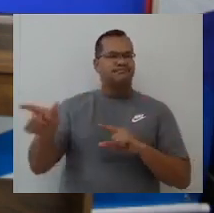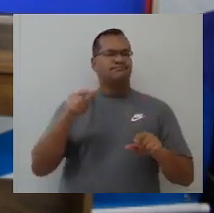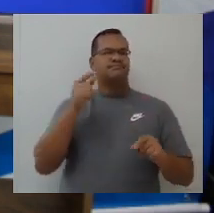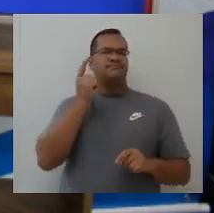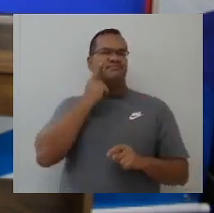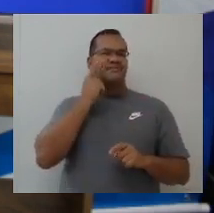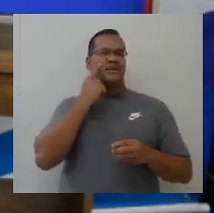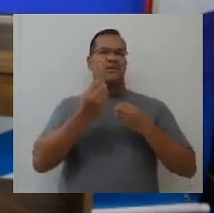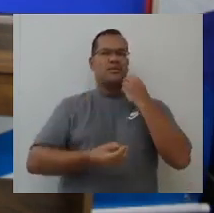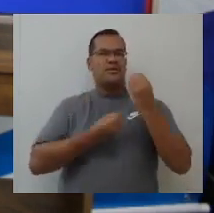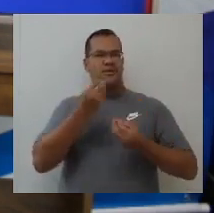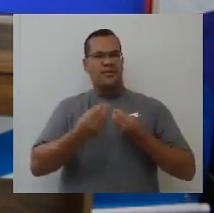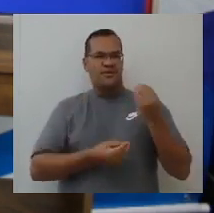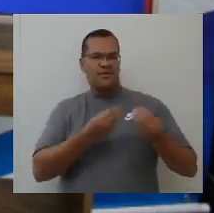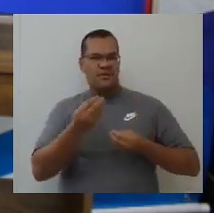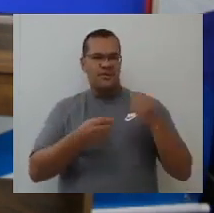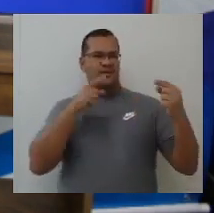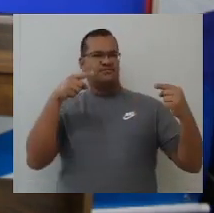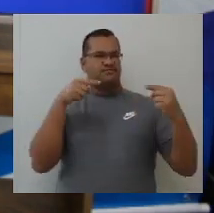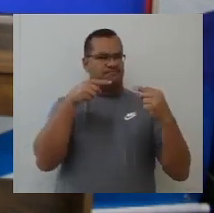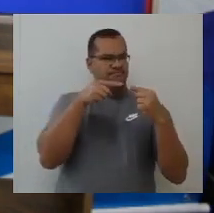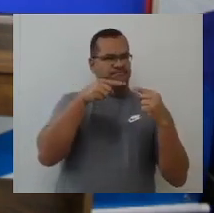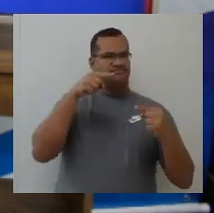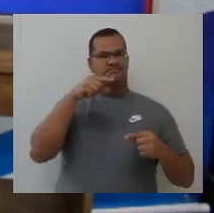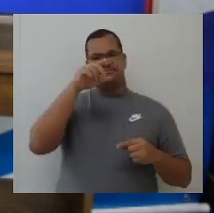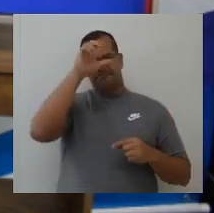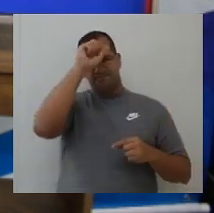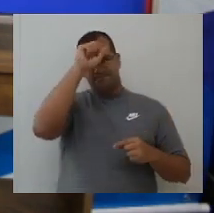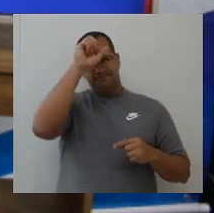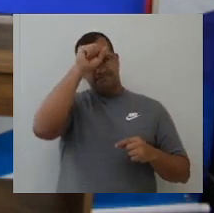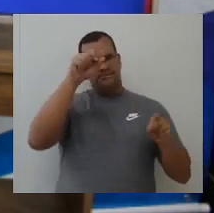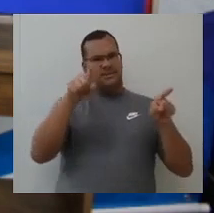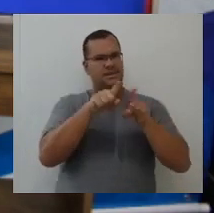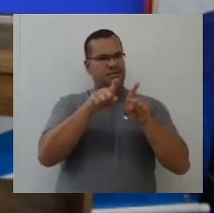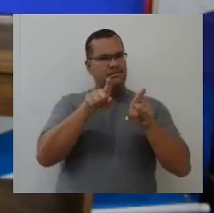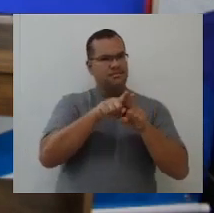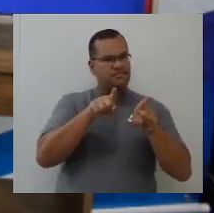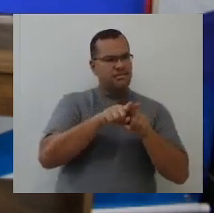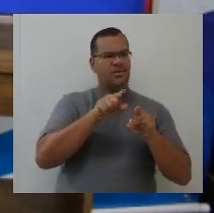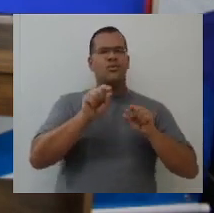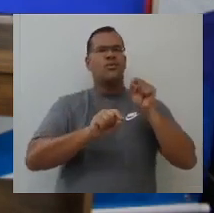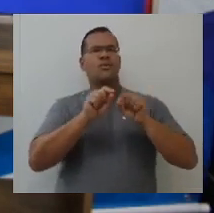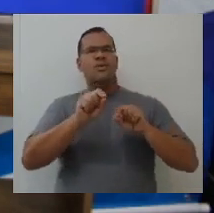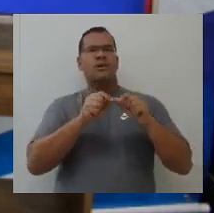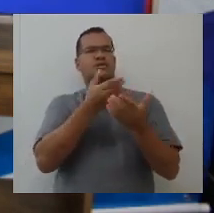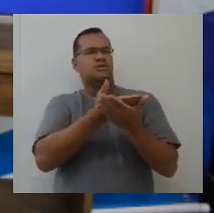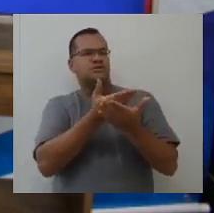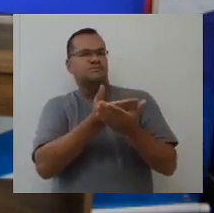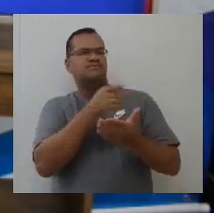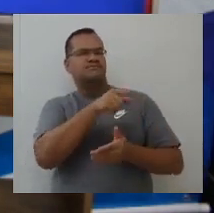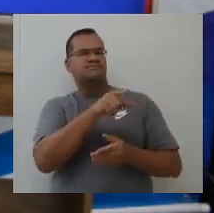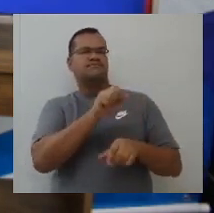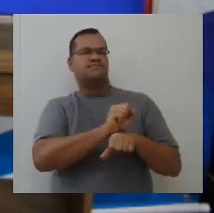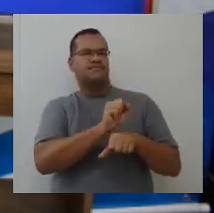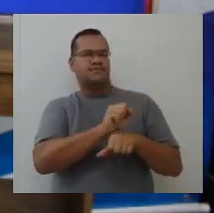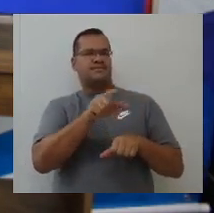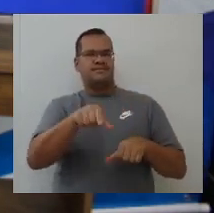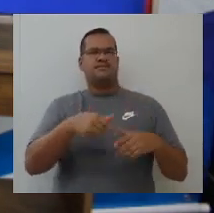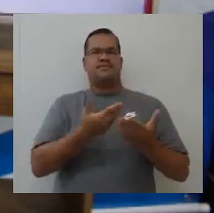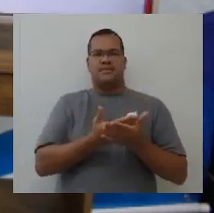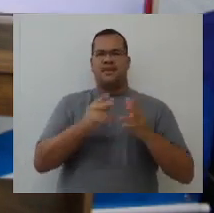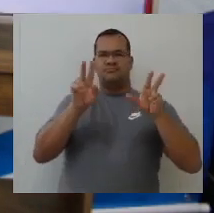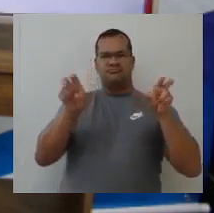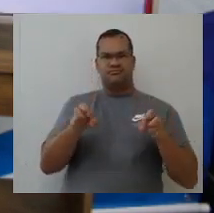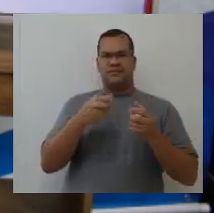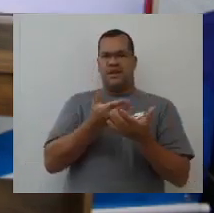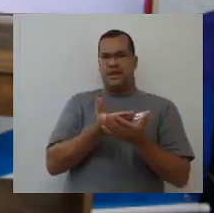conferir os nossos objetivos de aprendizagem, tá certo? As nossas expectativas. O que é que a gente vai trabalhar nessa aula? Vamos dar uma olhadinha?